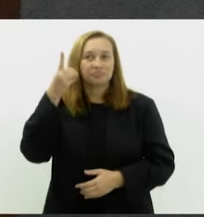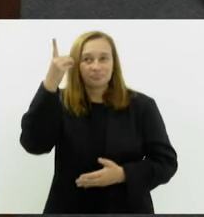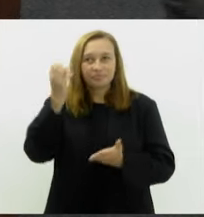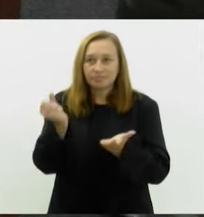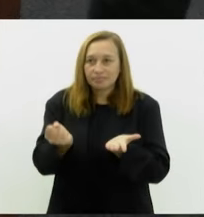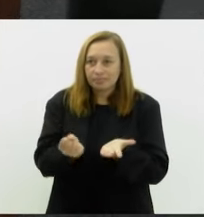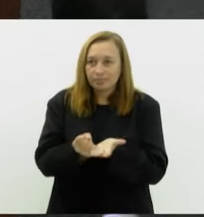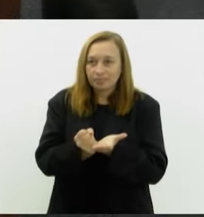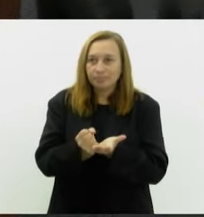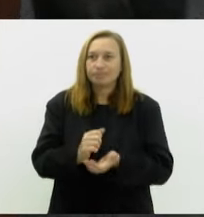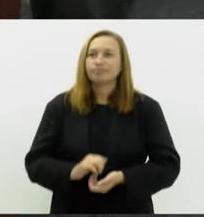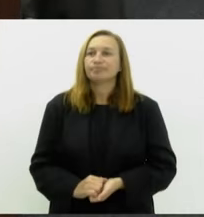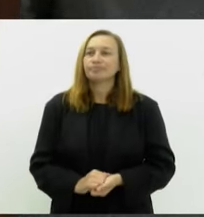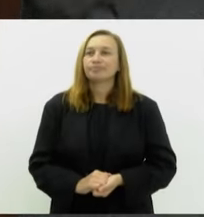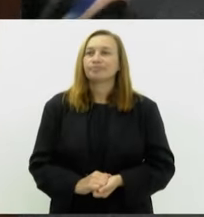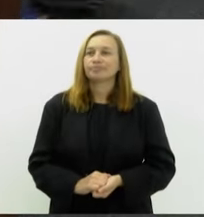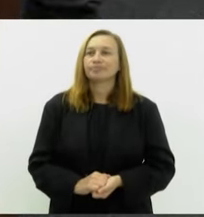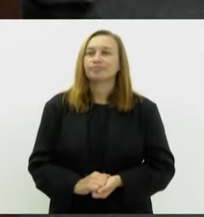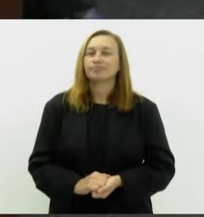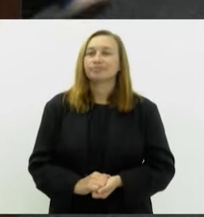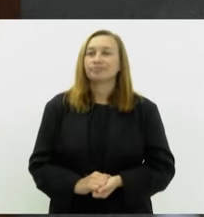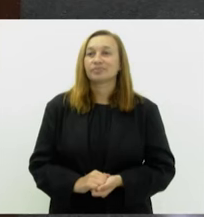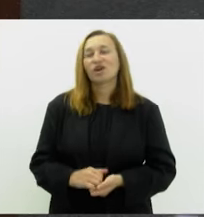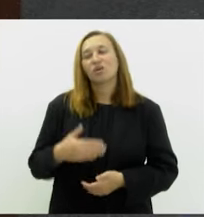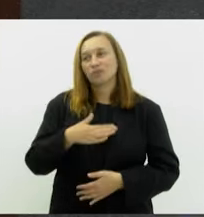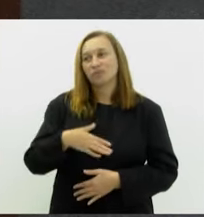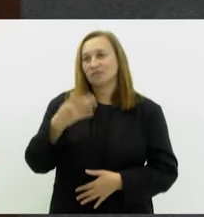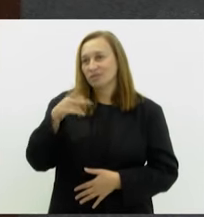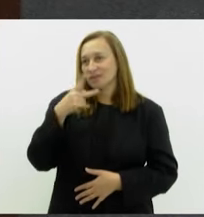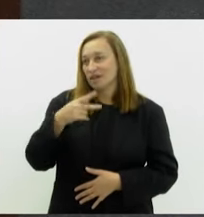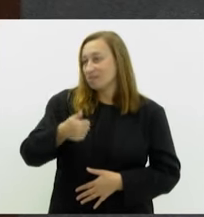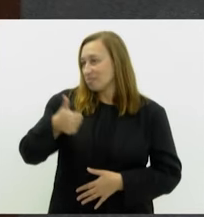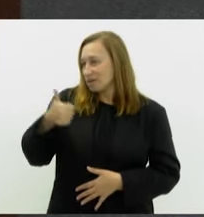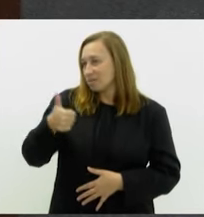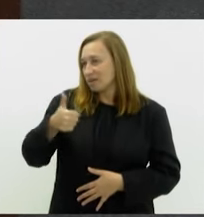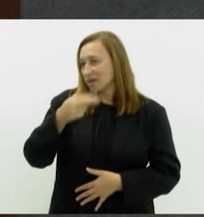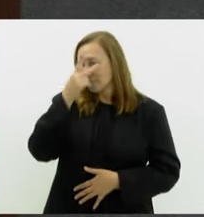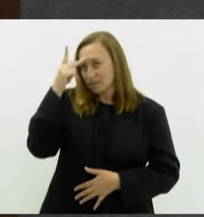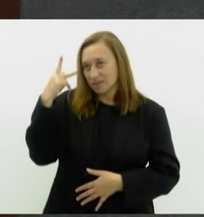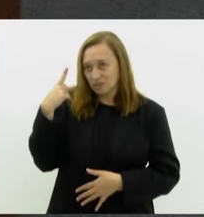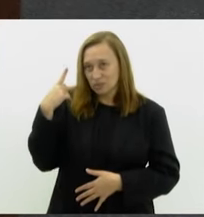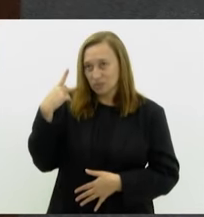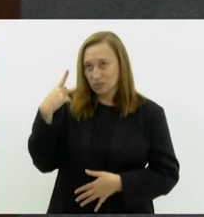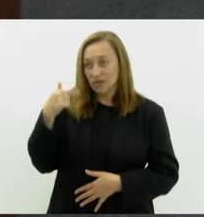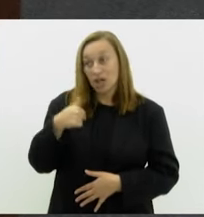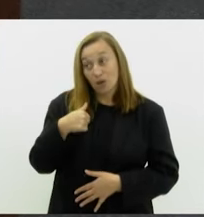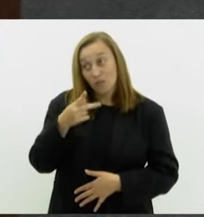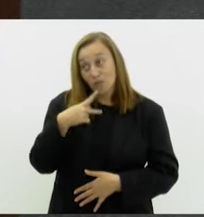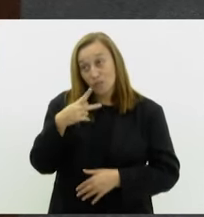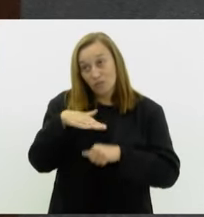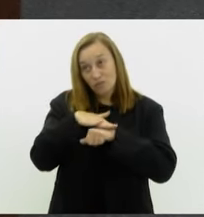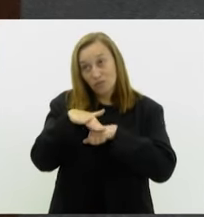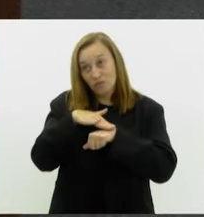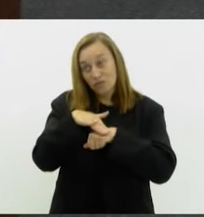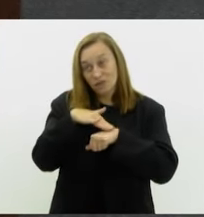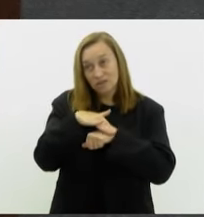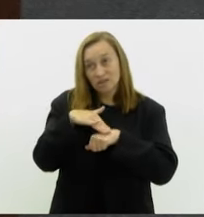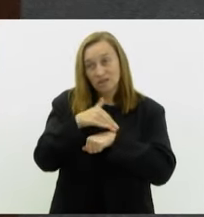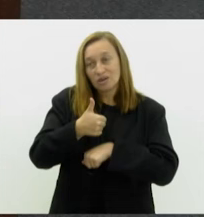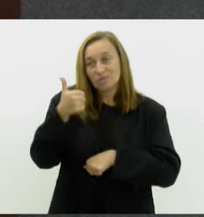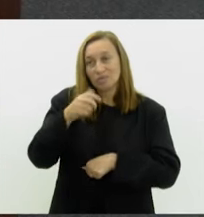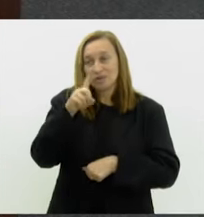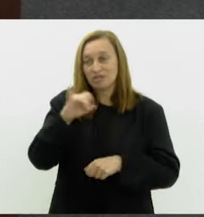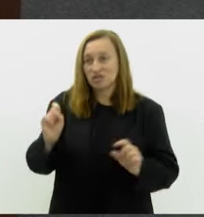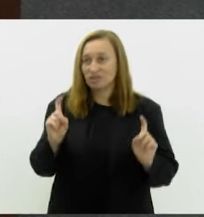Samuel Malafaia, que eu gosto sempre de contar essa história, que foi a primeira pessoa com quem eu falei no meu primeiro dia de